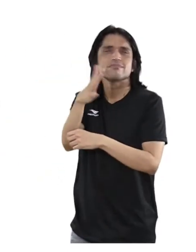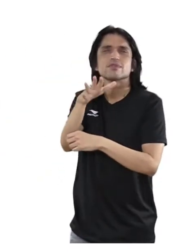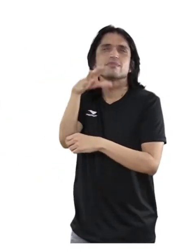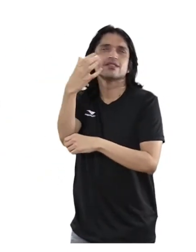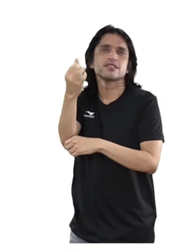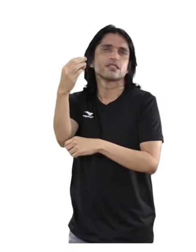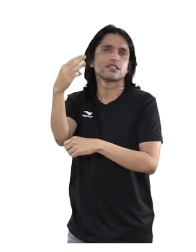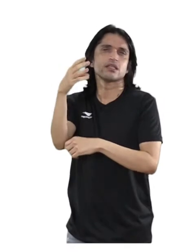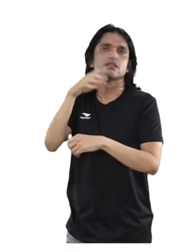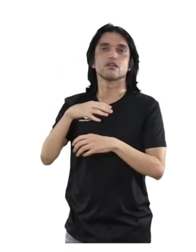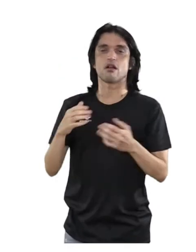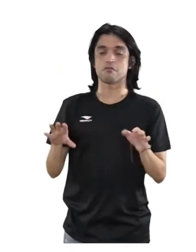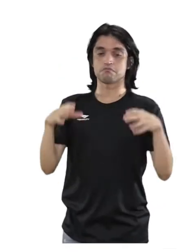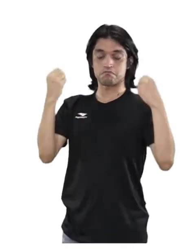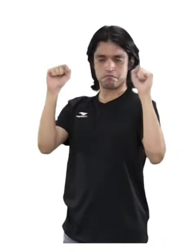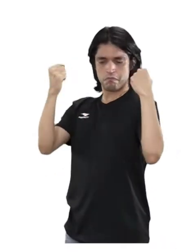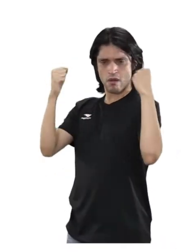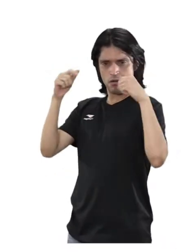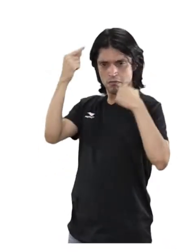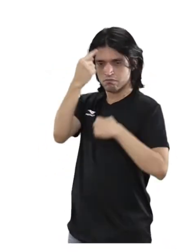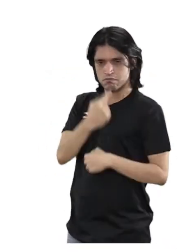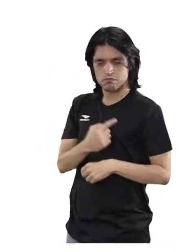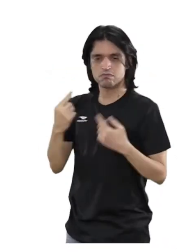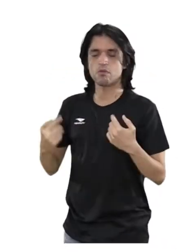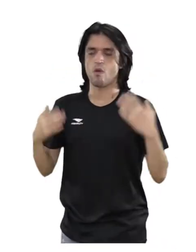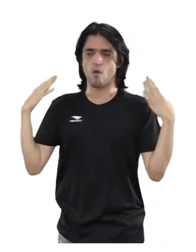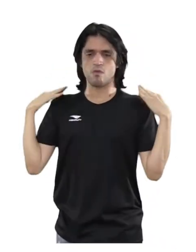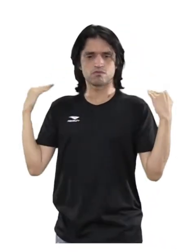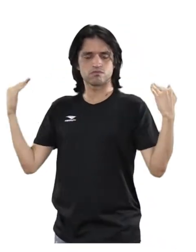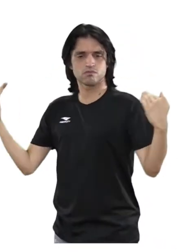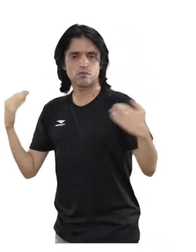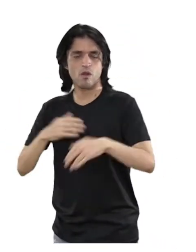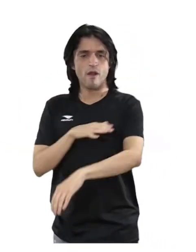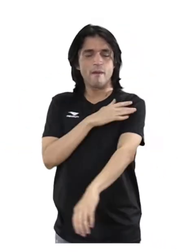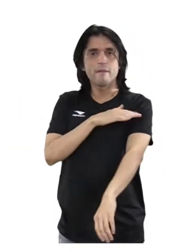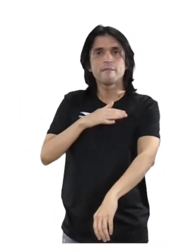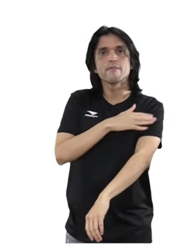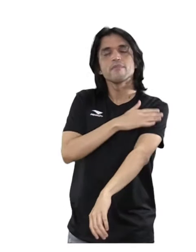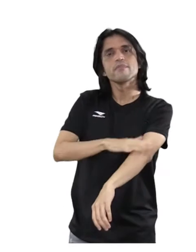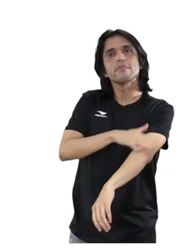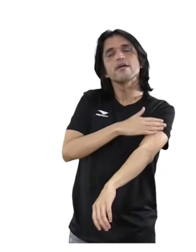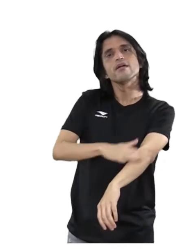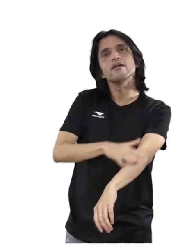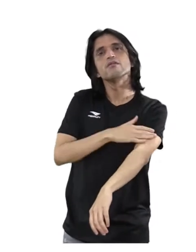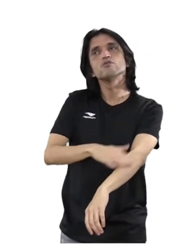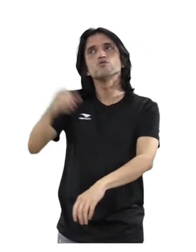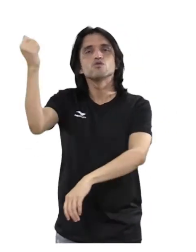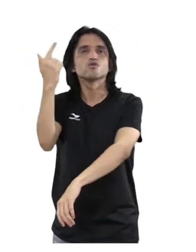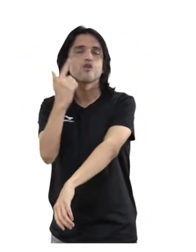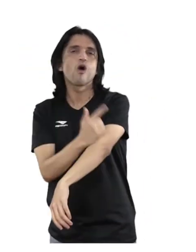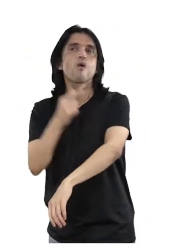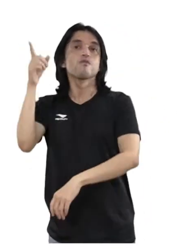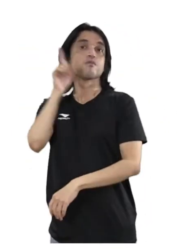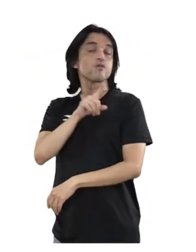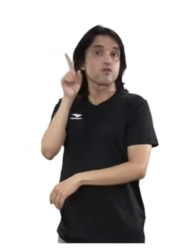ombros largos, pele bronzeada, moreno, olhos negros, cabelos negros e lisos. A